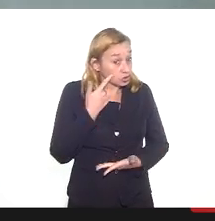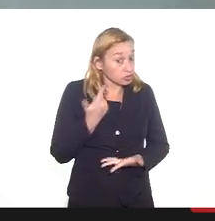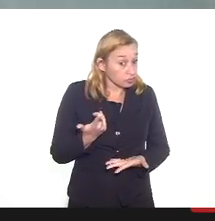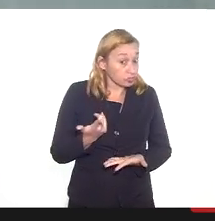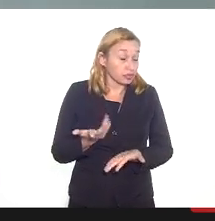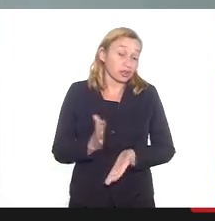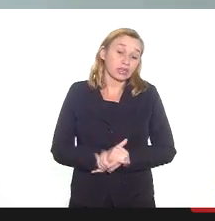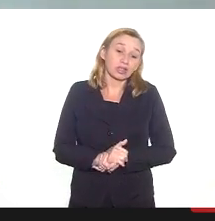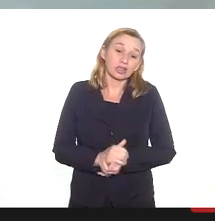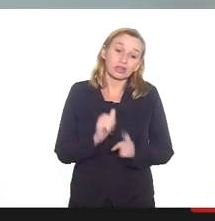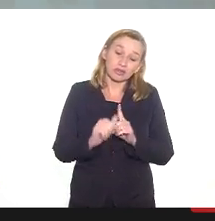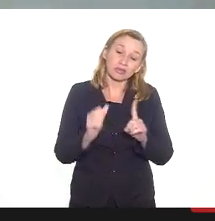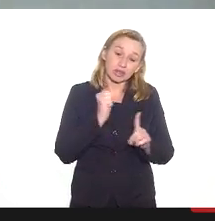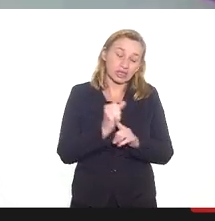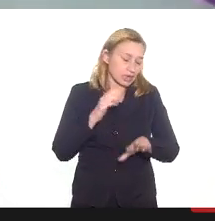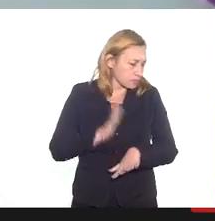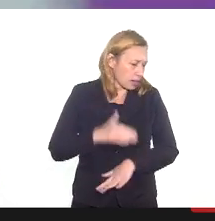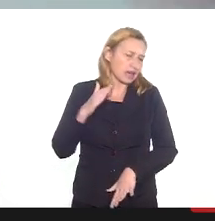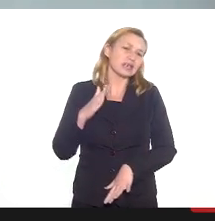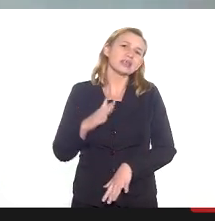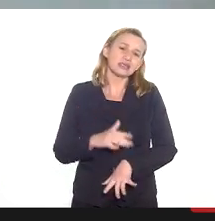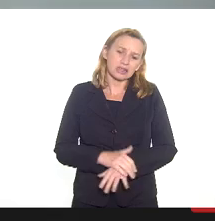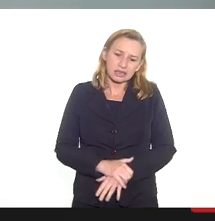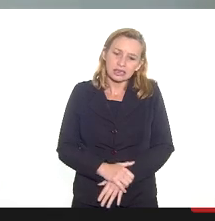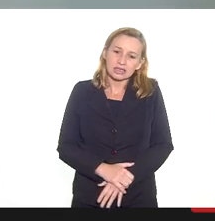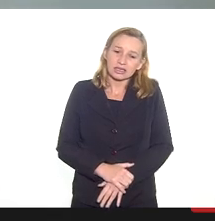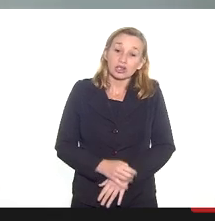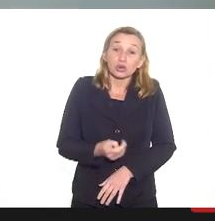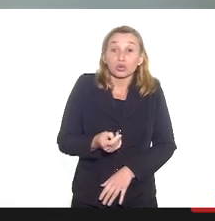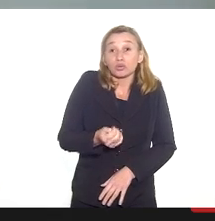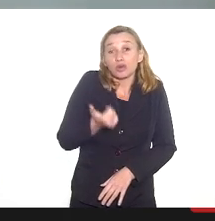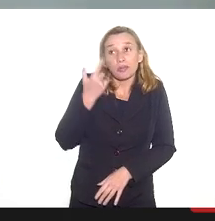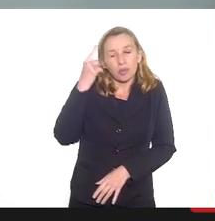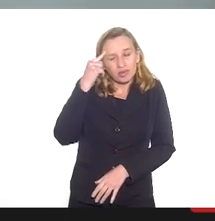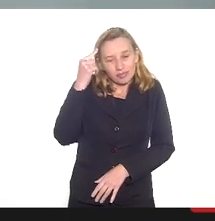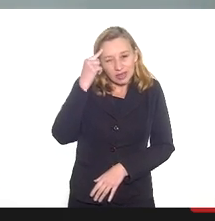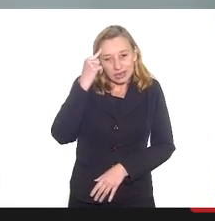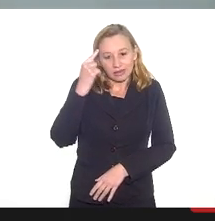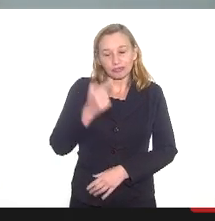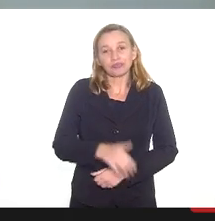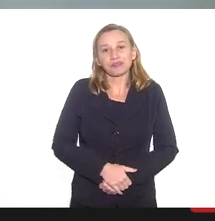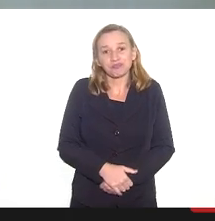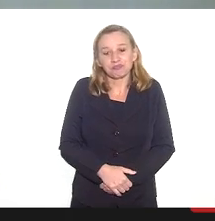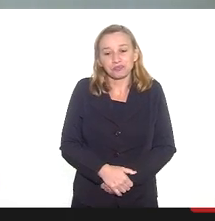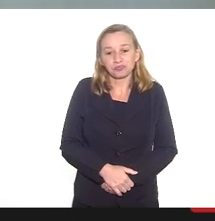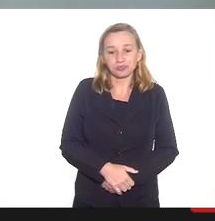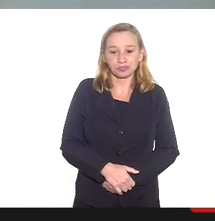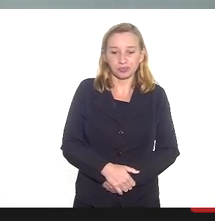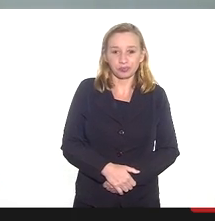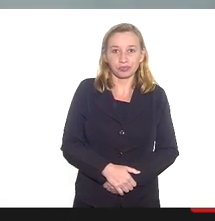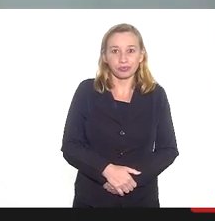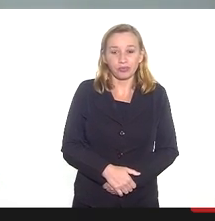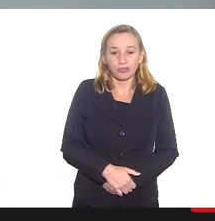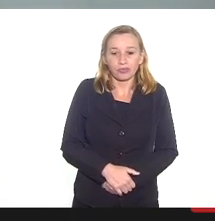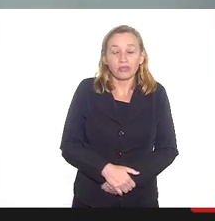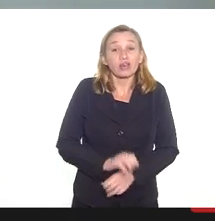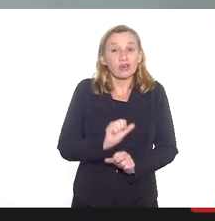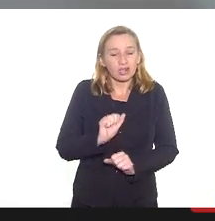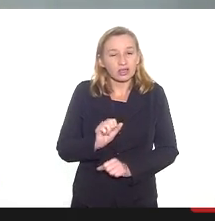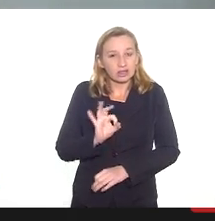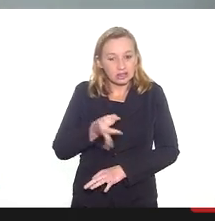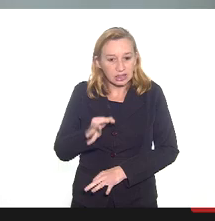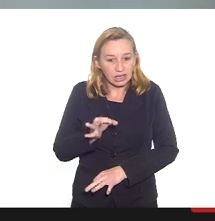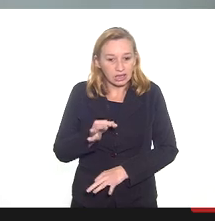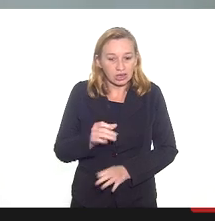feminicídio é muito mais abrangente do que a gente possa imaginar. E fica muito claro,